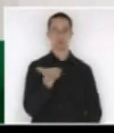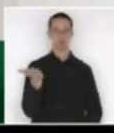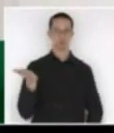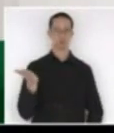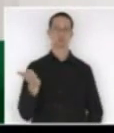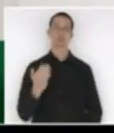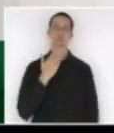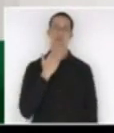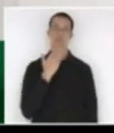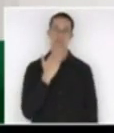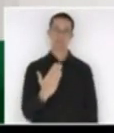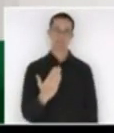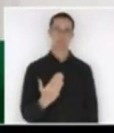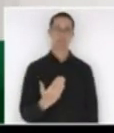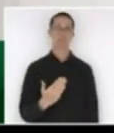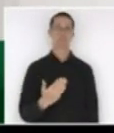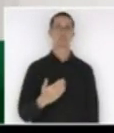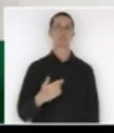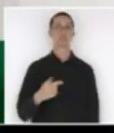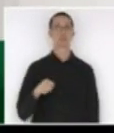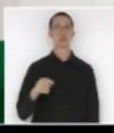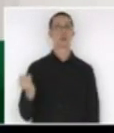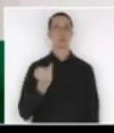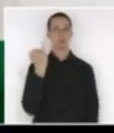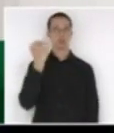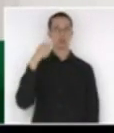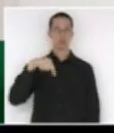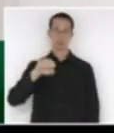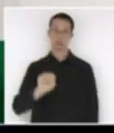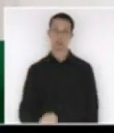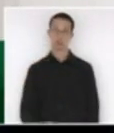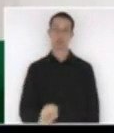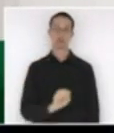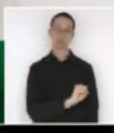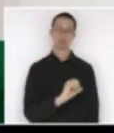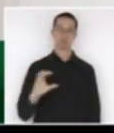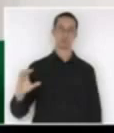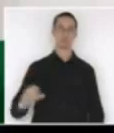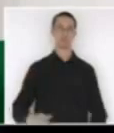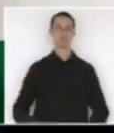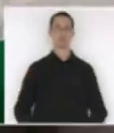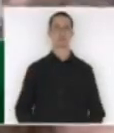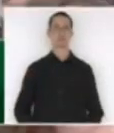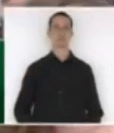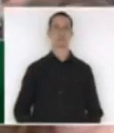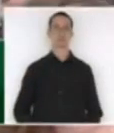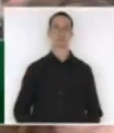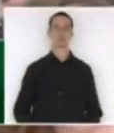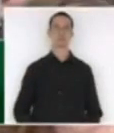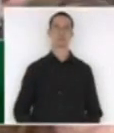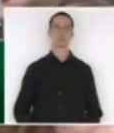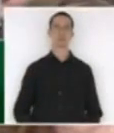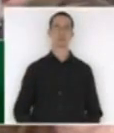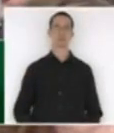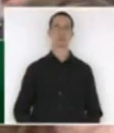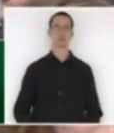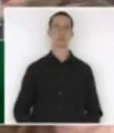necessário para o sul de Santa Catarina. Senhor presidente, senhores deputados, permitam-me